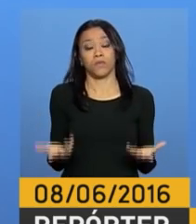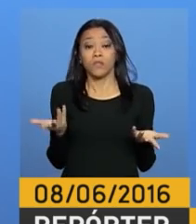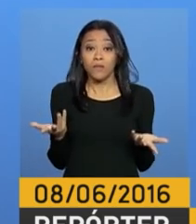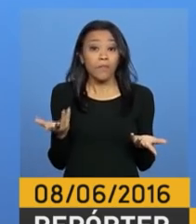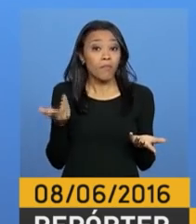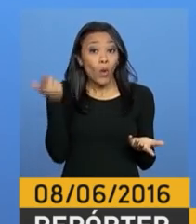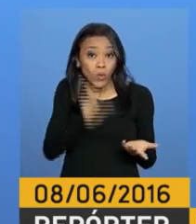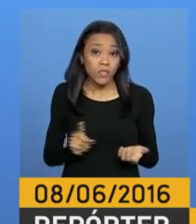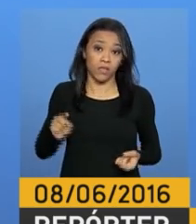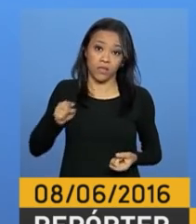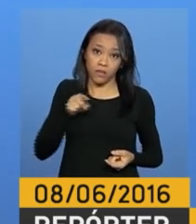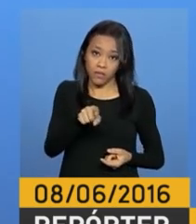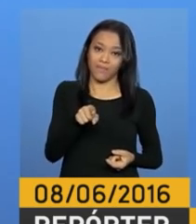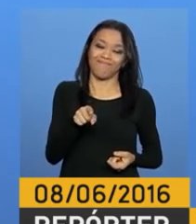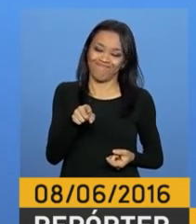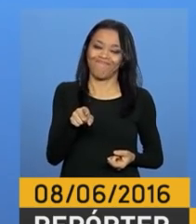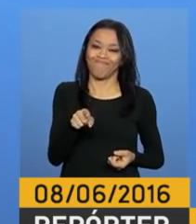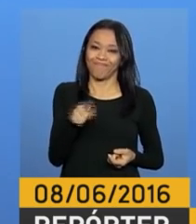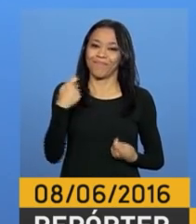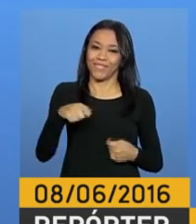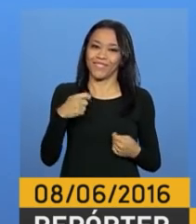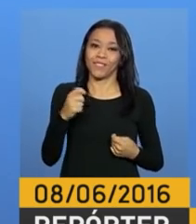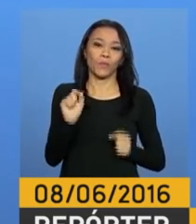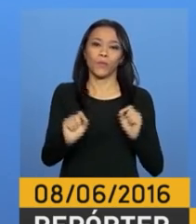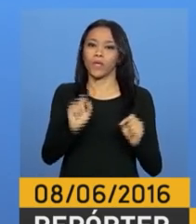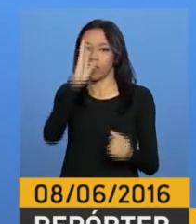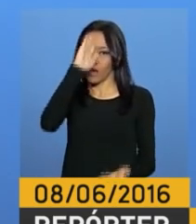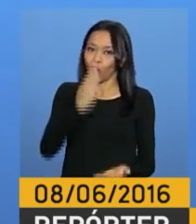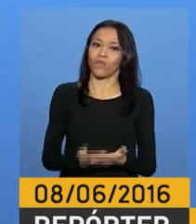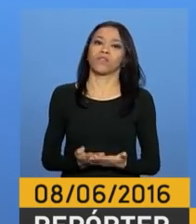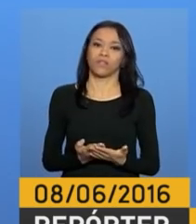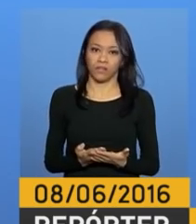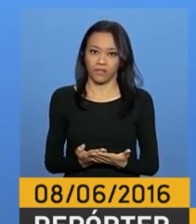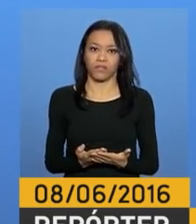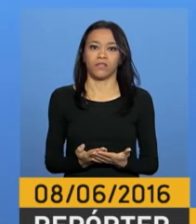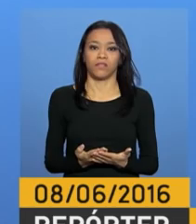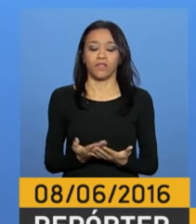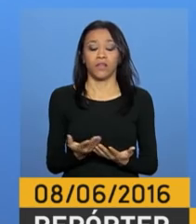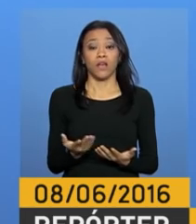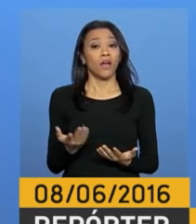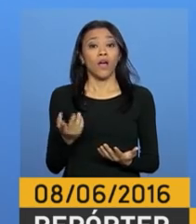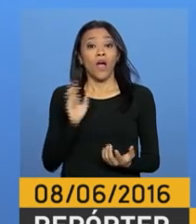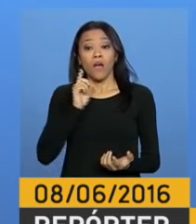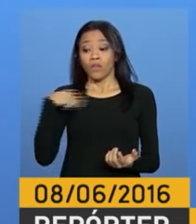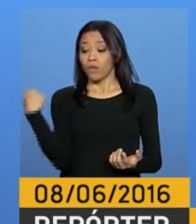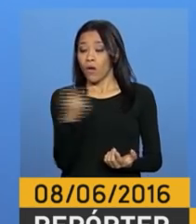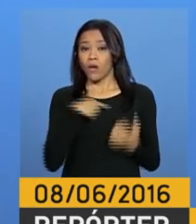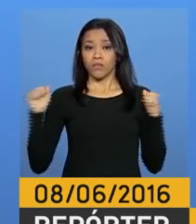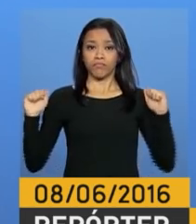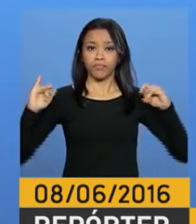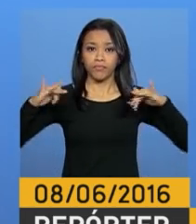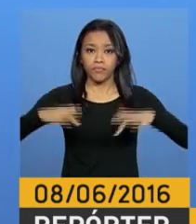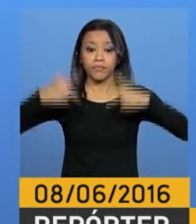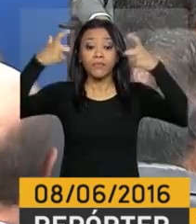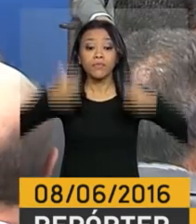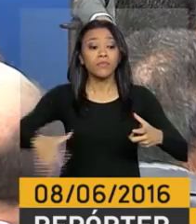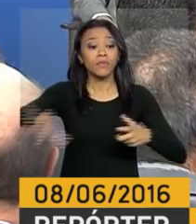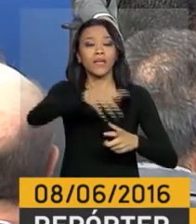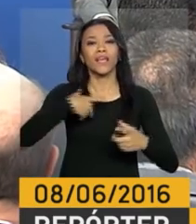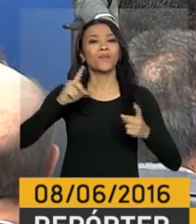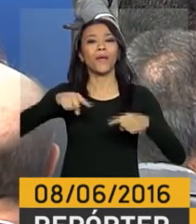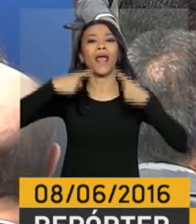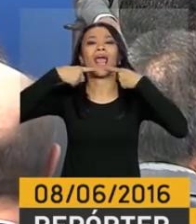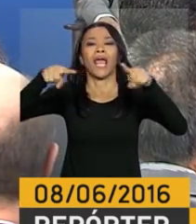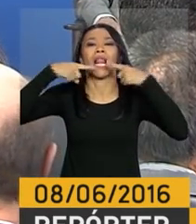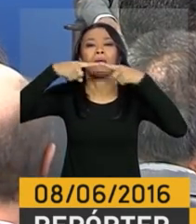há uma necessidade de retomada da confiança nós hoje viemos aqui Presidente não é para protestar